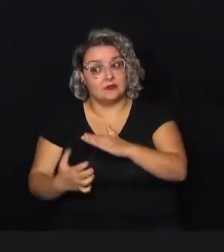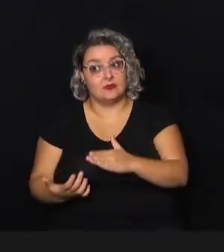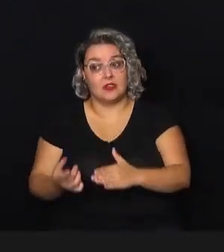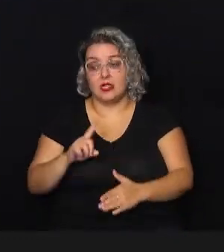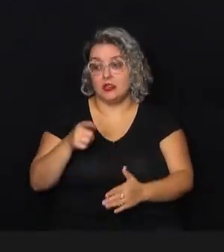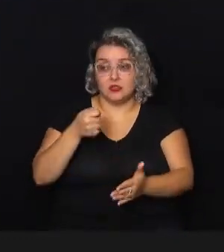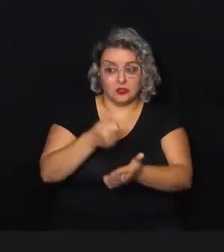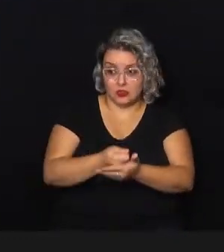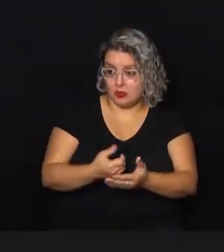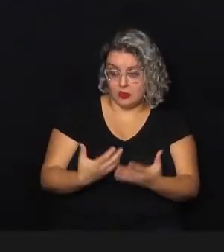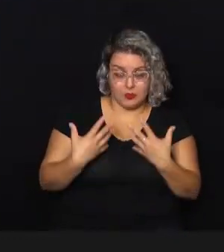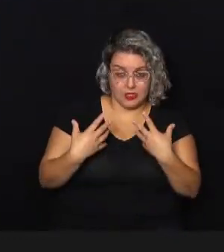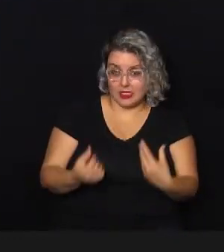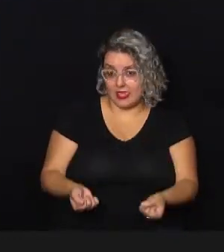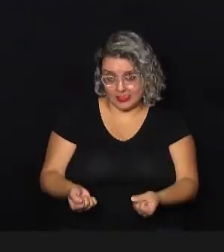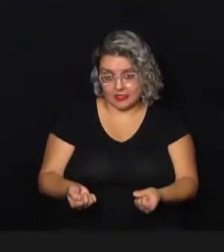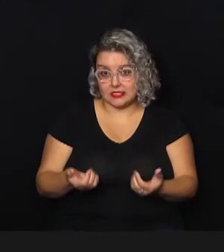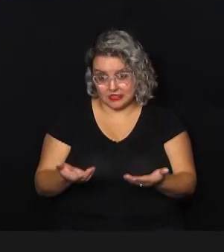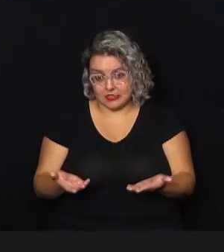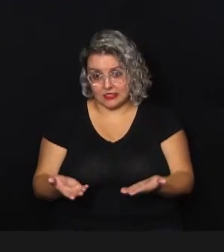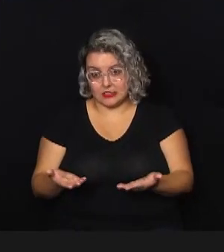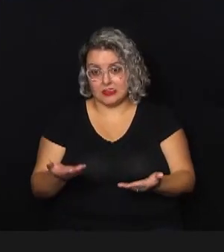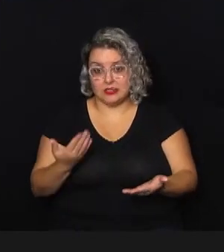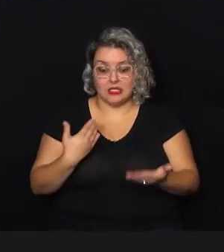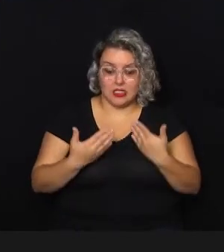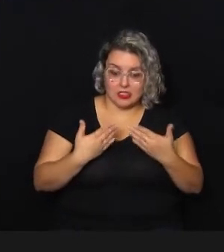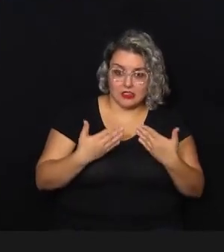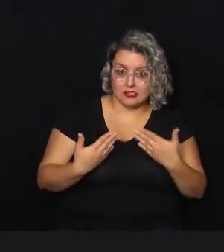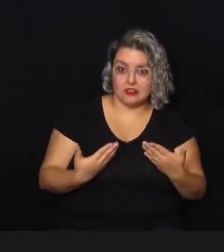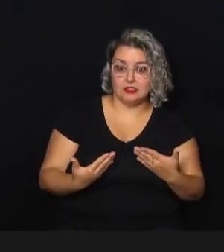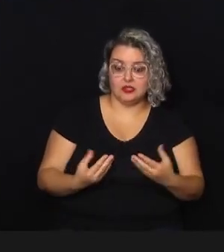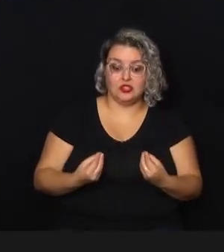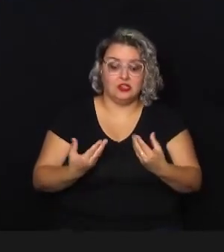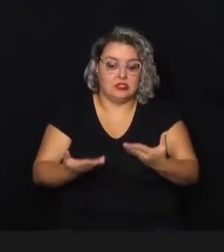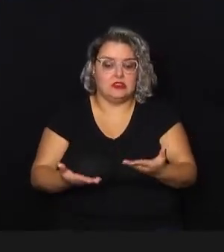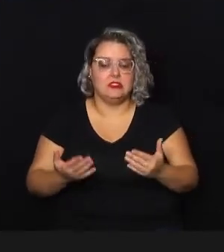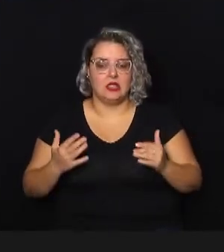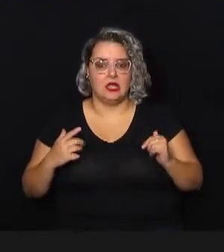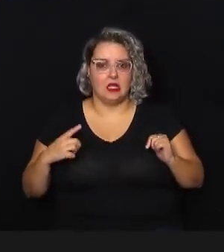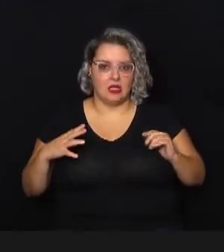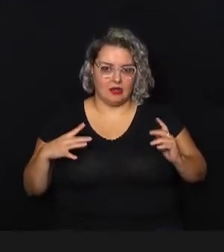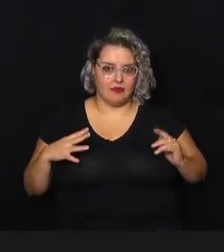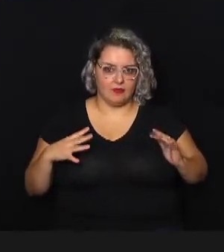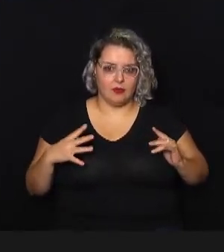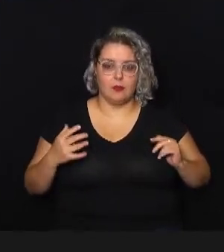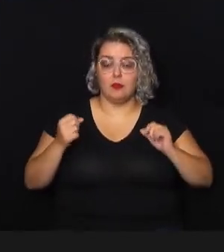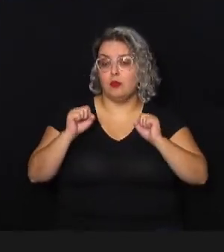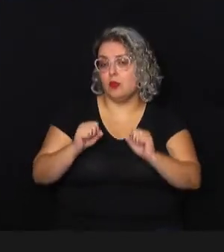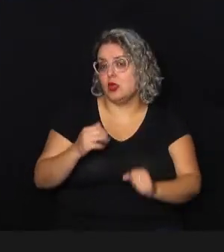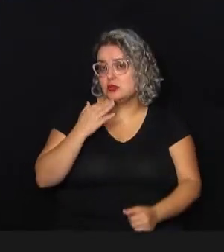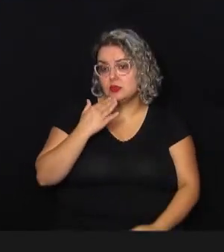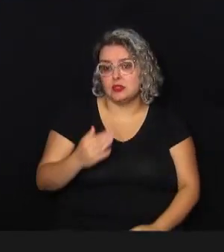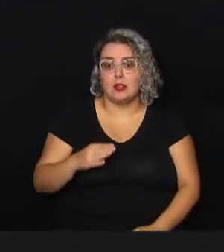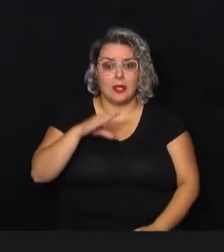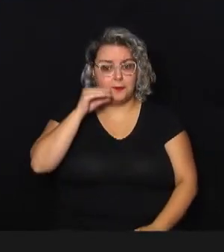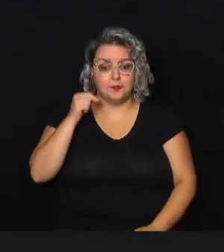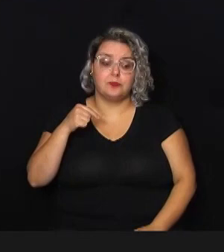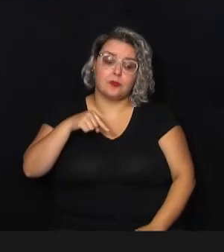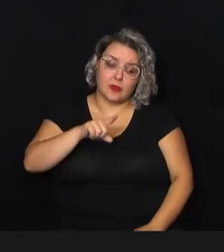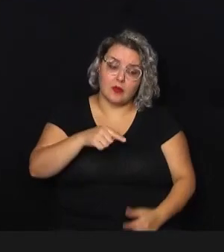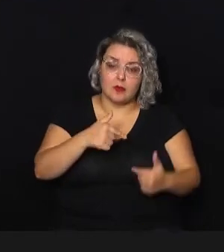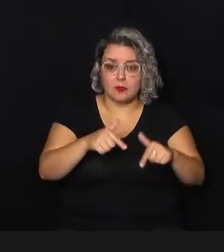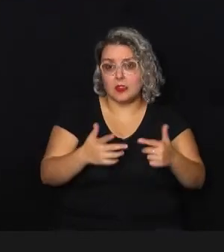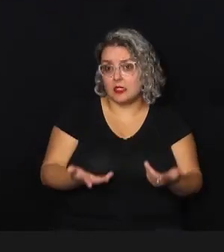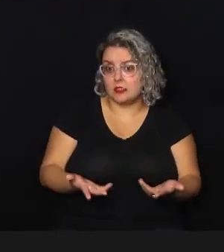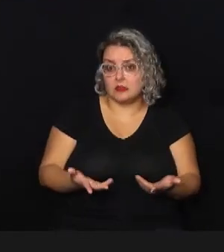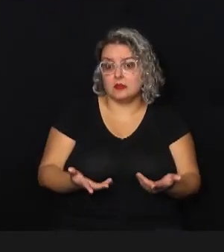obrigadas a aceitar essa negociação de conceder folga, ela pode solicitar que o trabalhador vá para o trabalho e ele